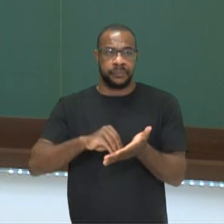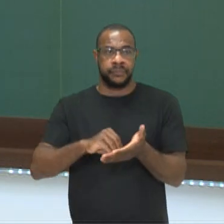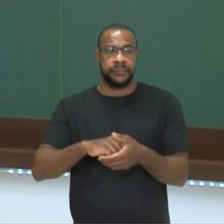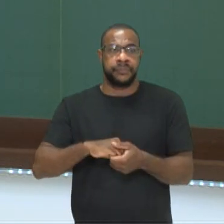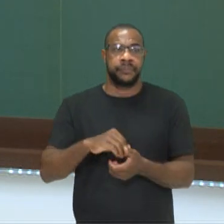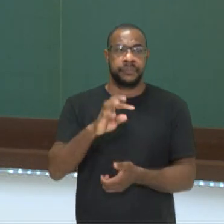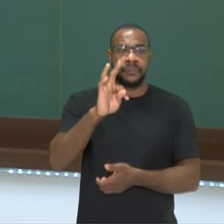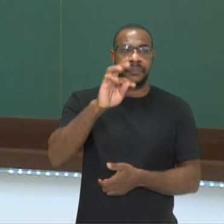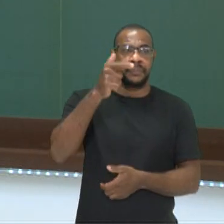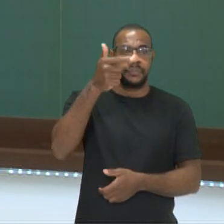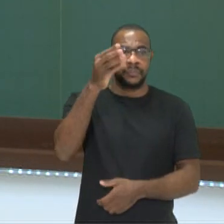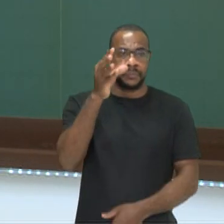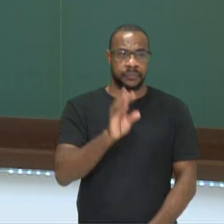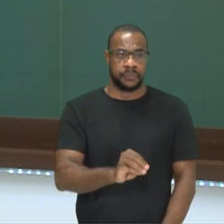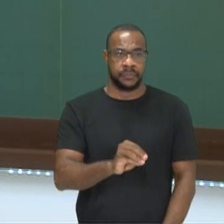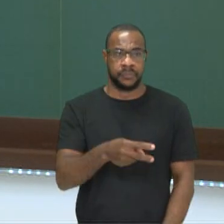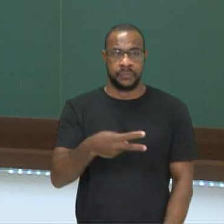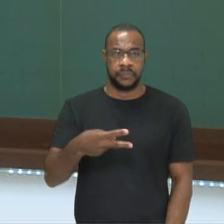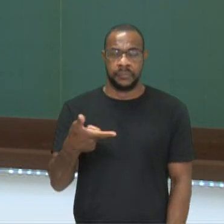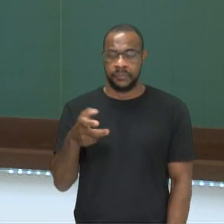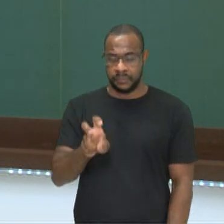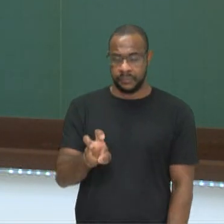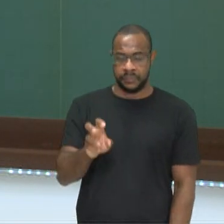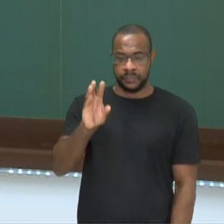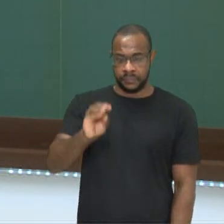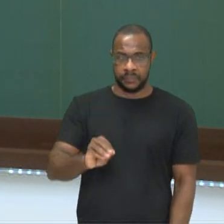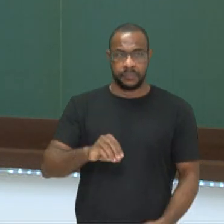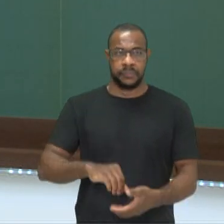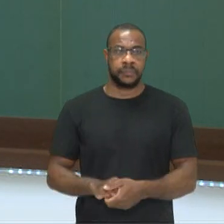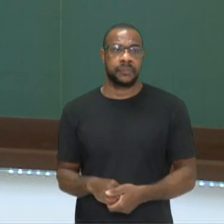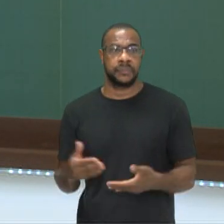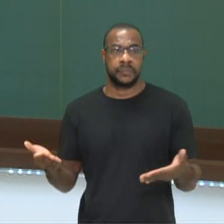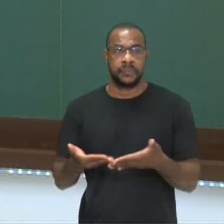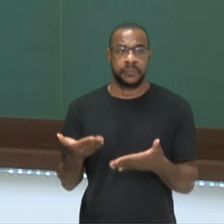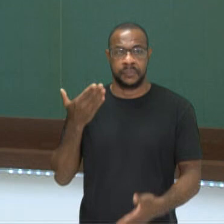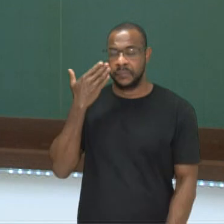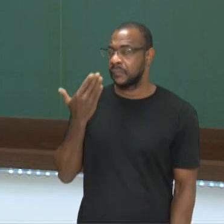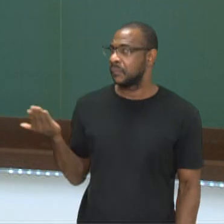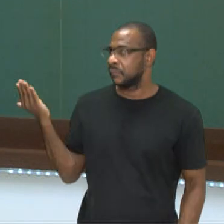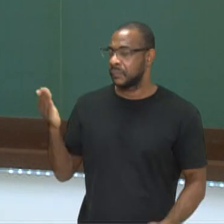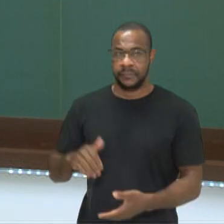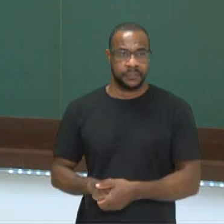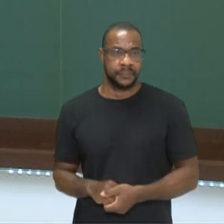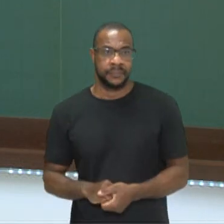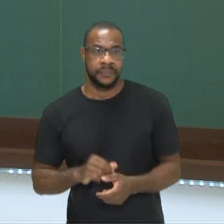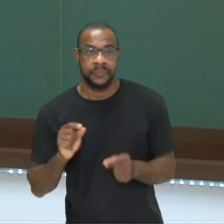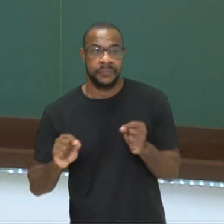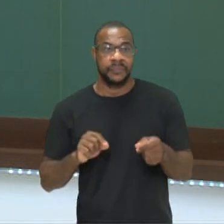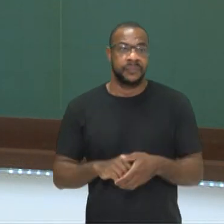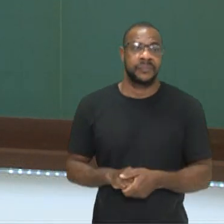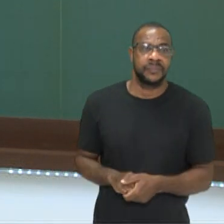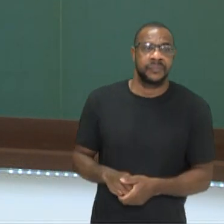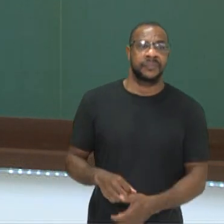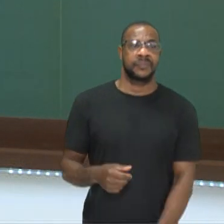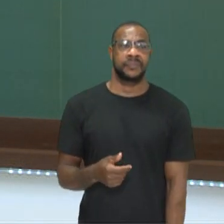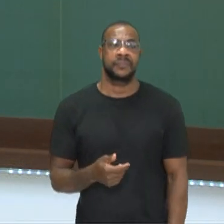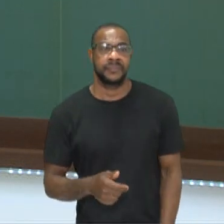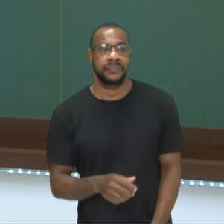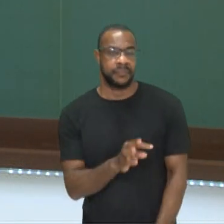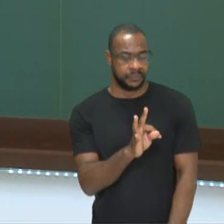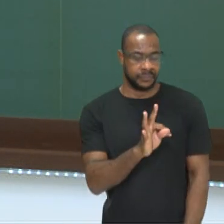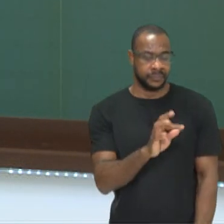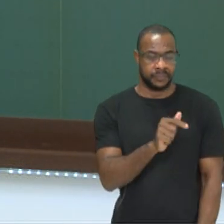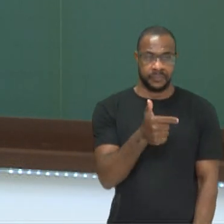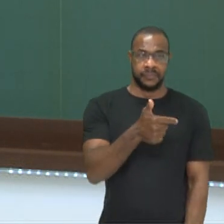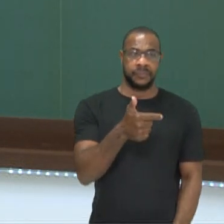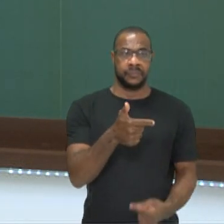esse 4,9 que está multiplicando, eu passo para o outro lado dividindo. É que eu divido os dois lados por 4,9, né?